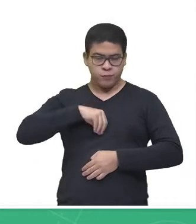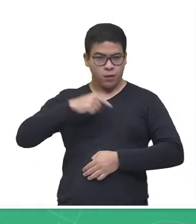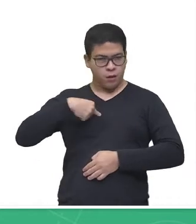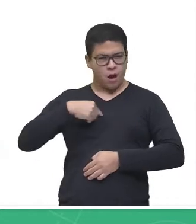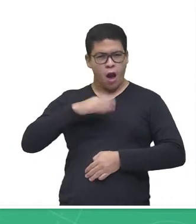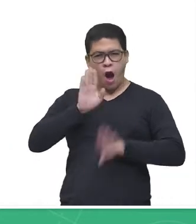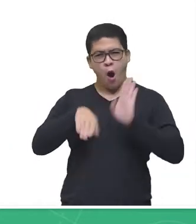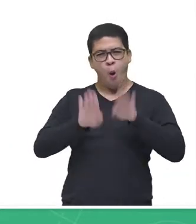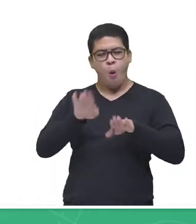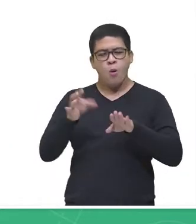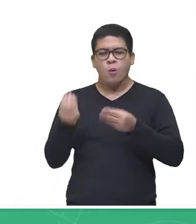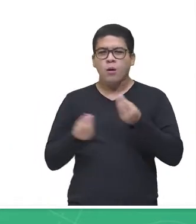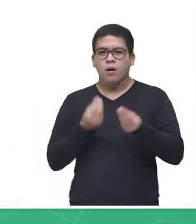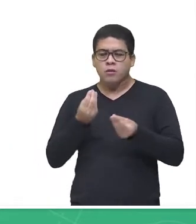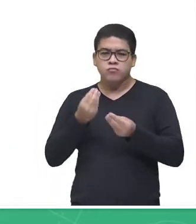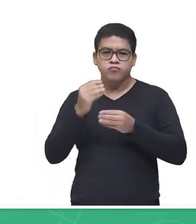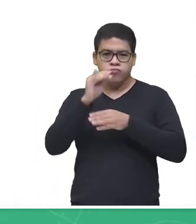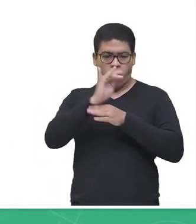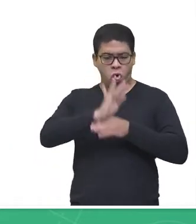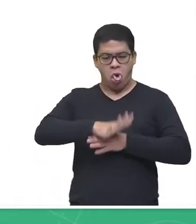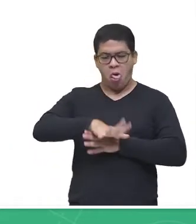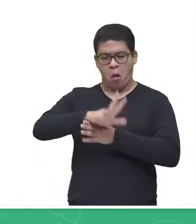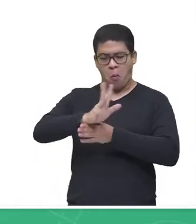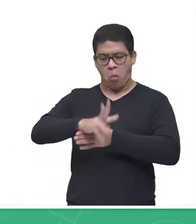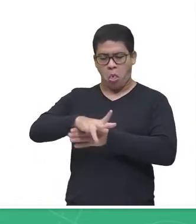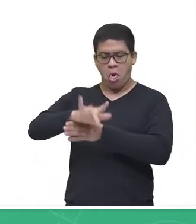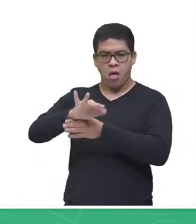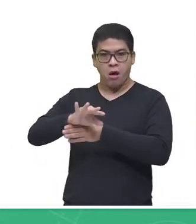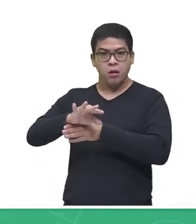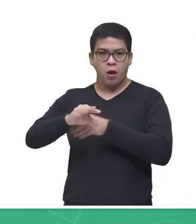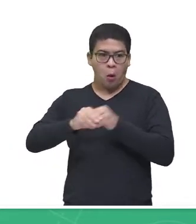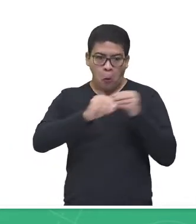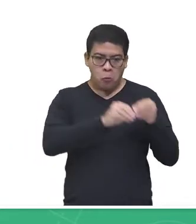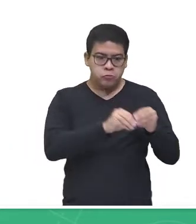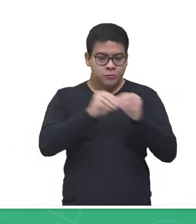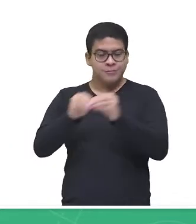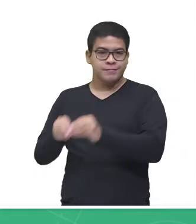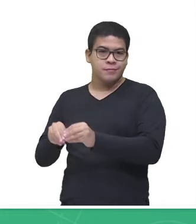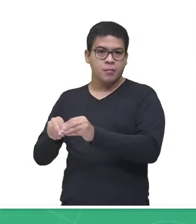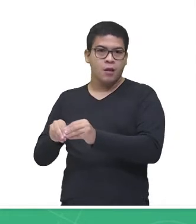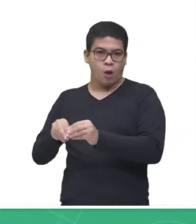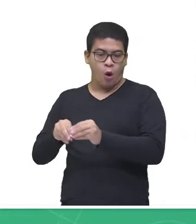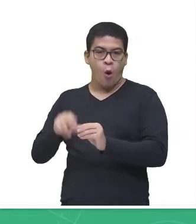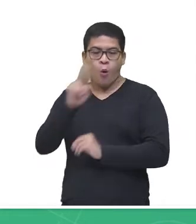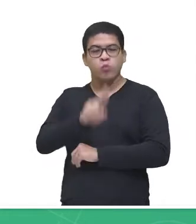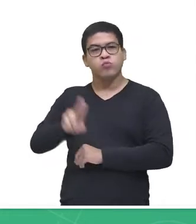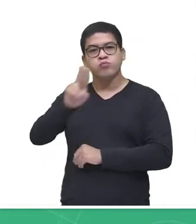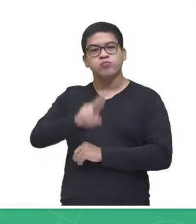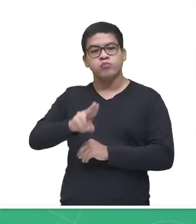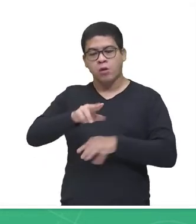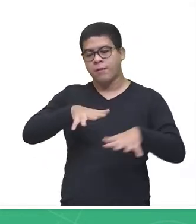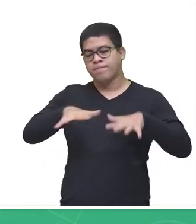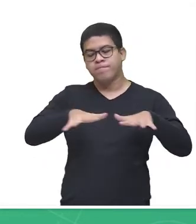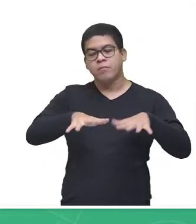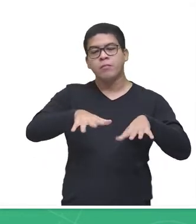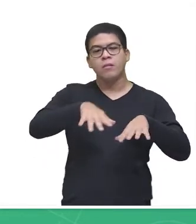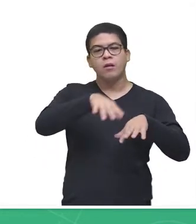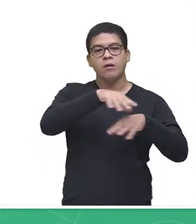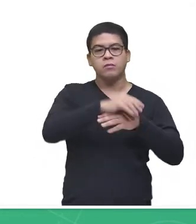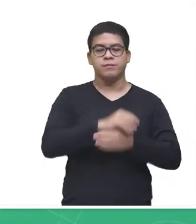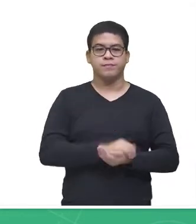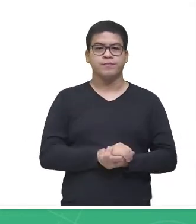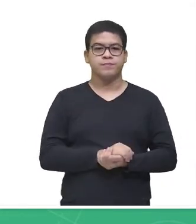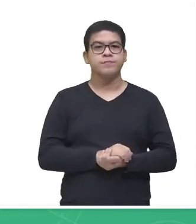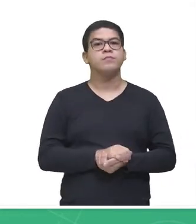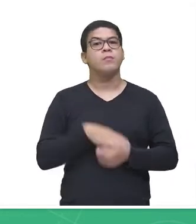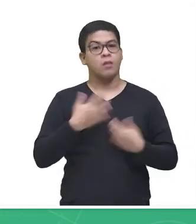movimento quando elas precisam se mudar de um lugar para outro, tá? Então, com a ajuda do citoesqueleto, ocorre